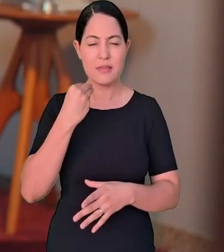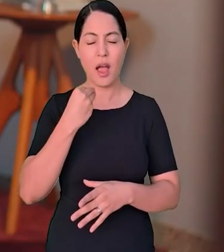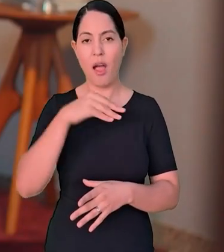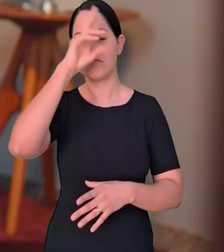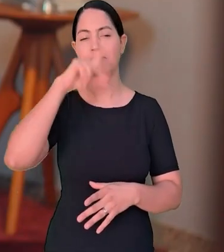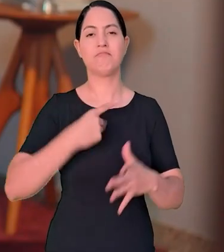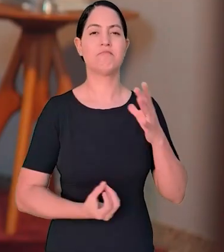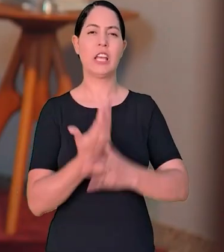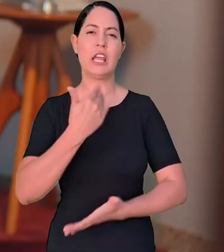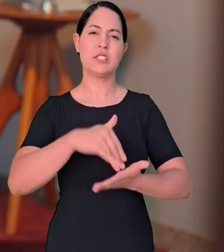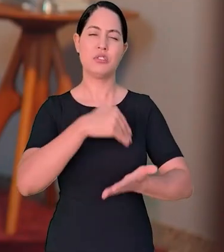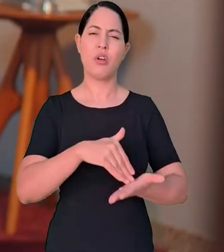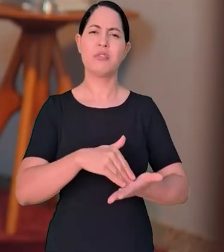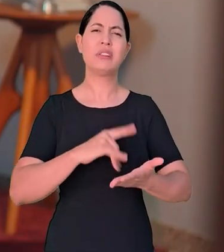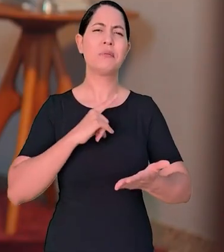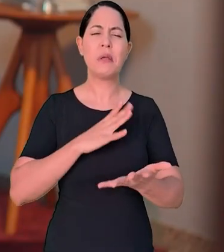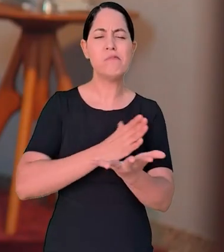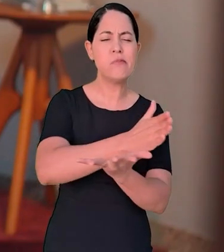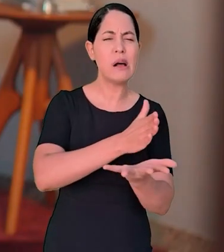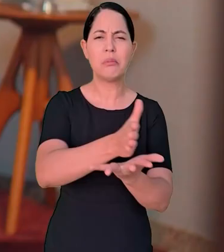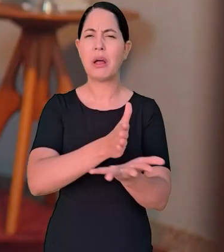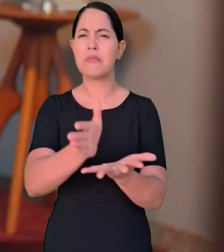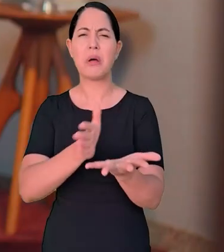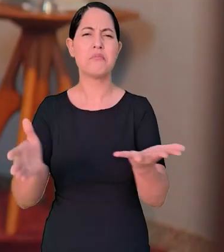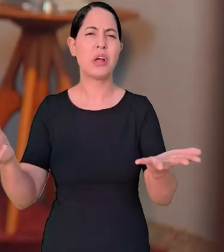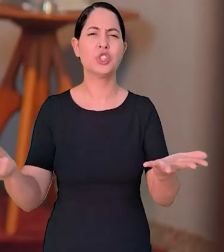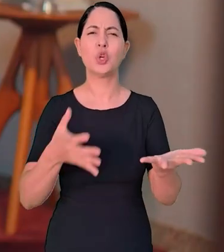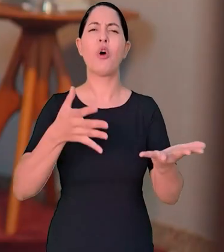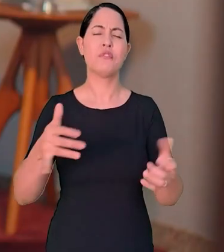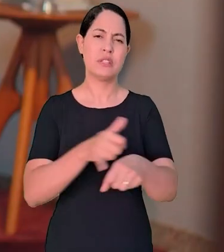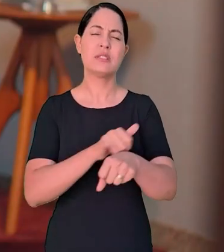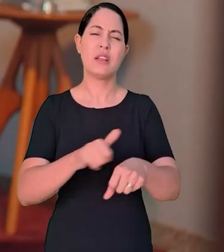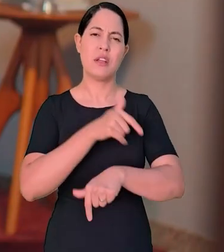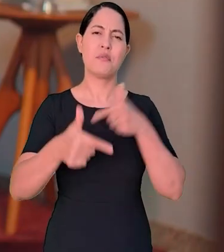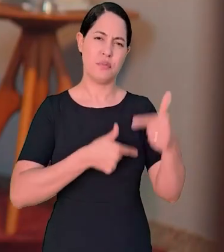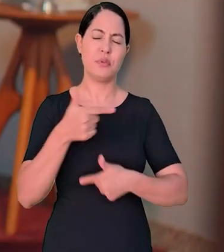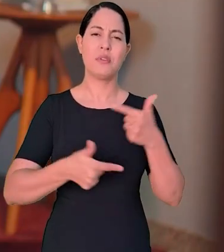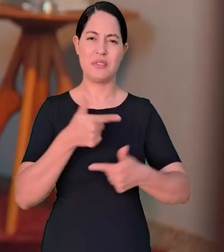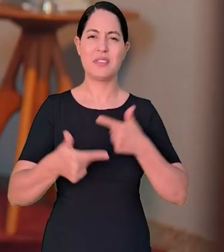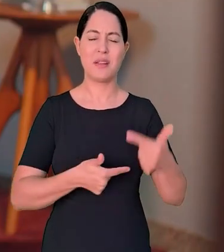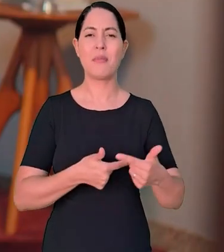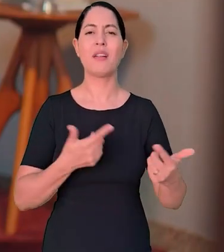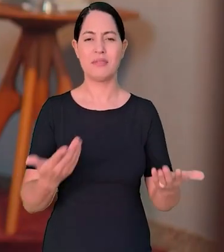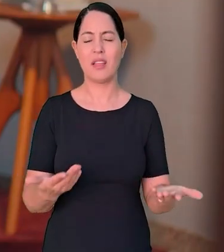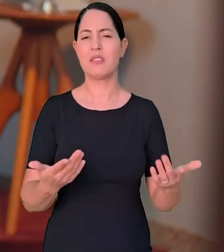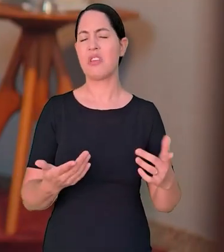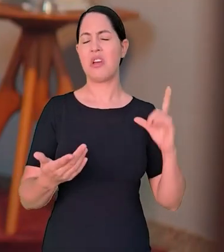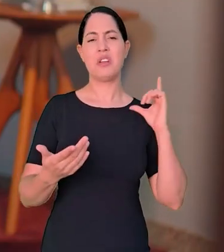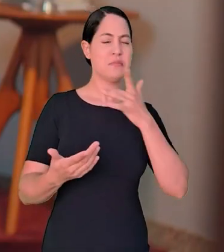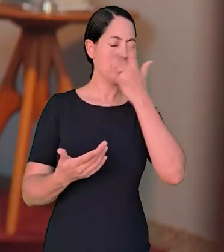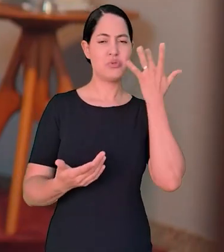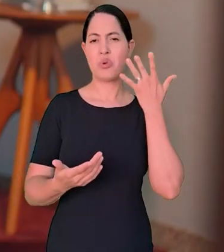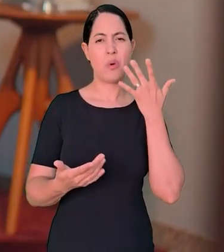portas, possibilita novos horizontes para aquele advogado ou advogada que ainda, até realizar o projeto, não estava